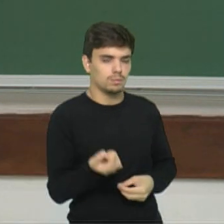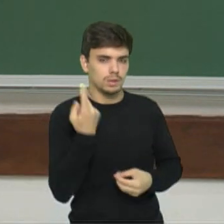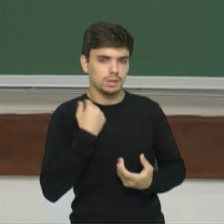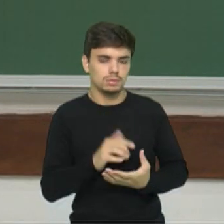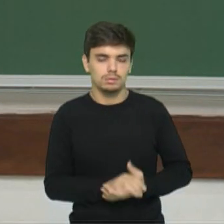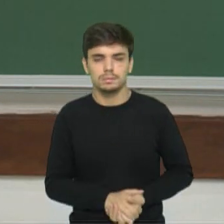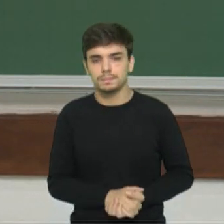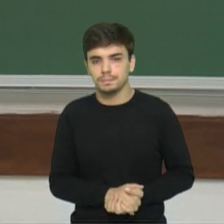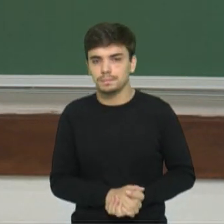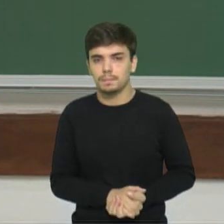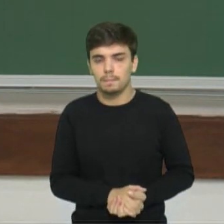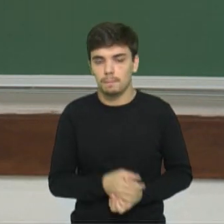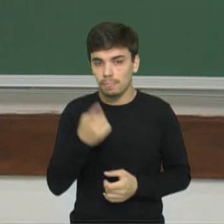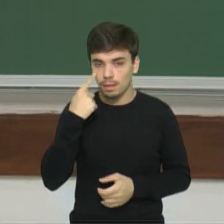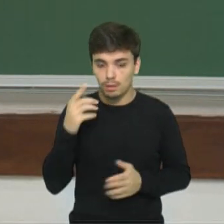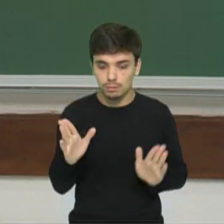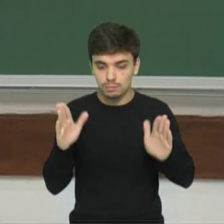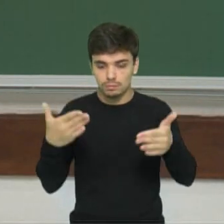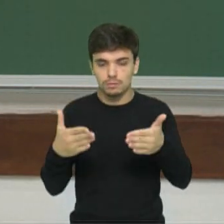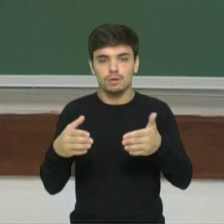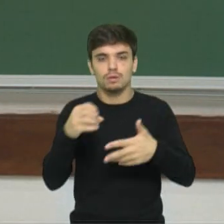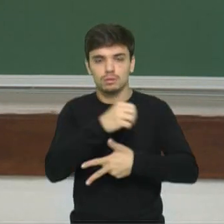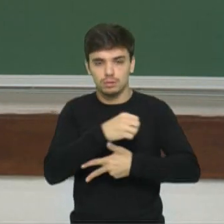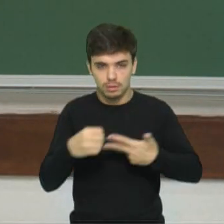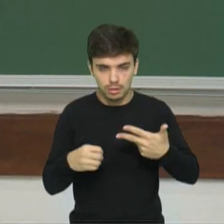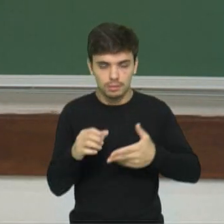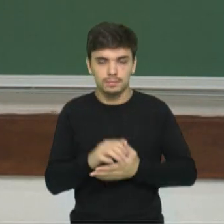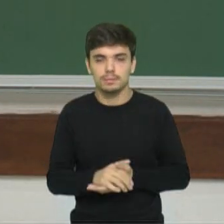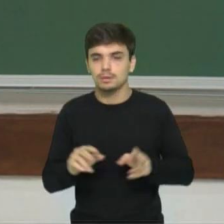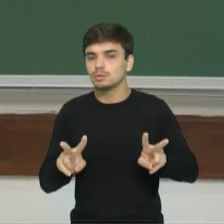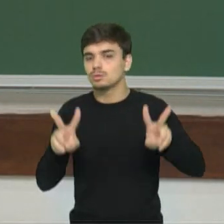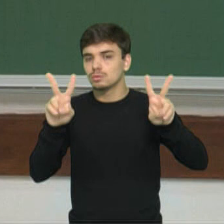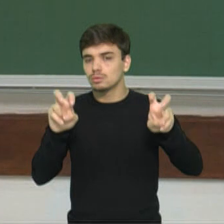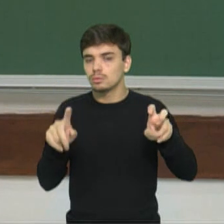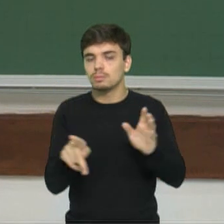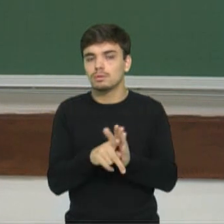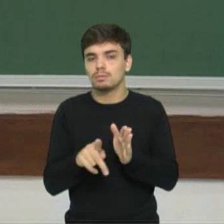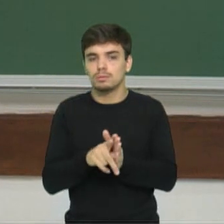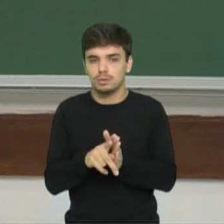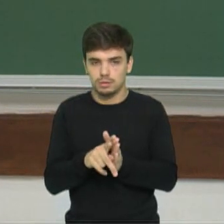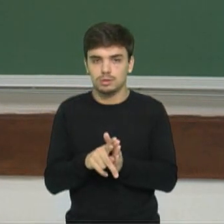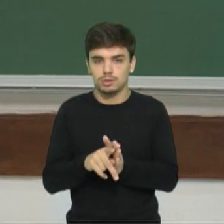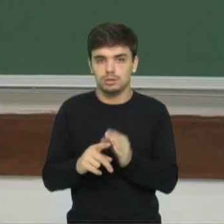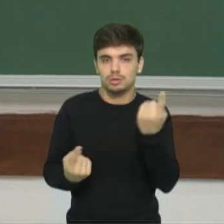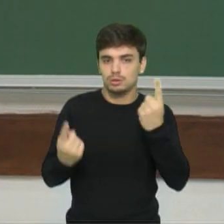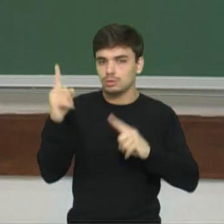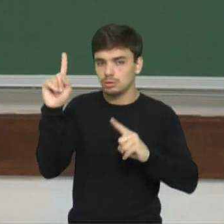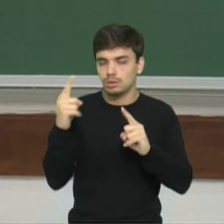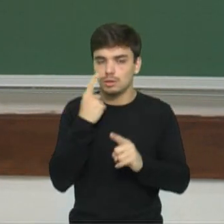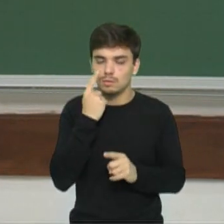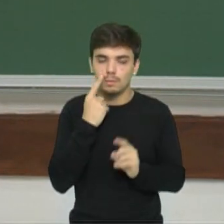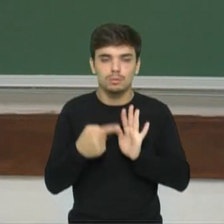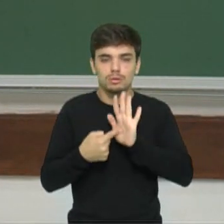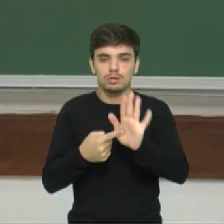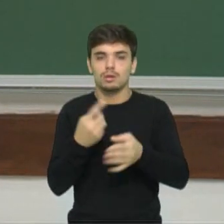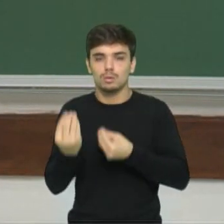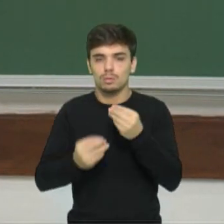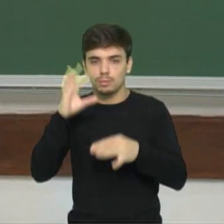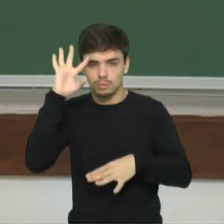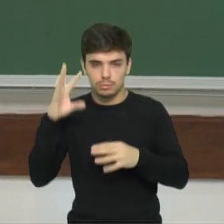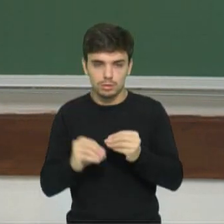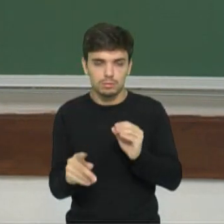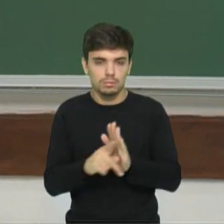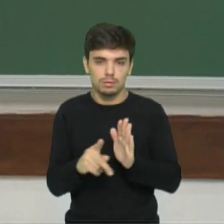chilena, né? Gente, foco no Enem, questão do Enem sobre o Chile. Como que o Enem traz para a gente a interpretação